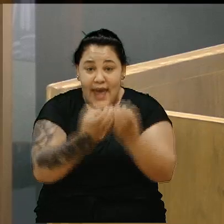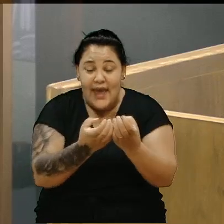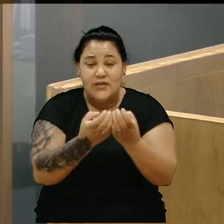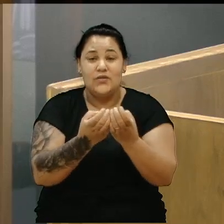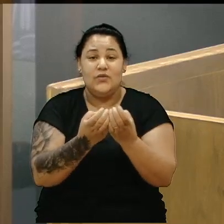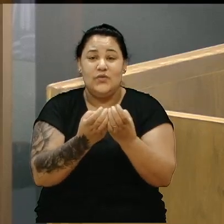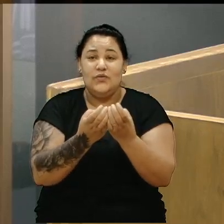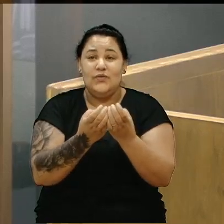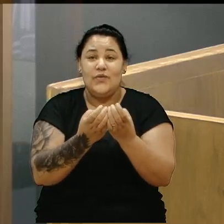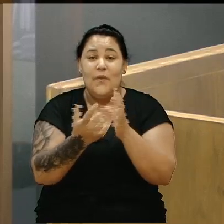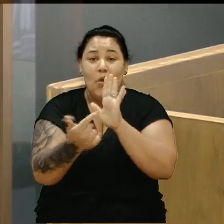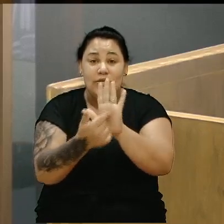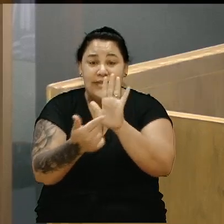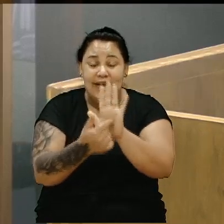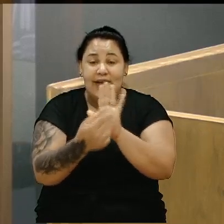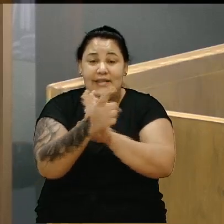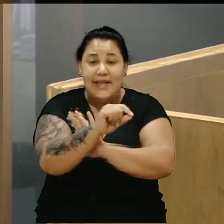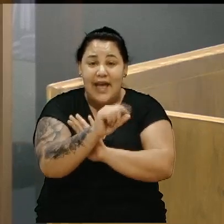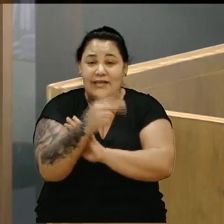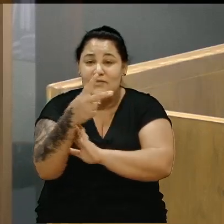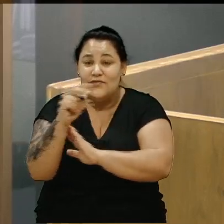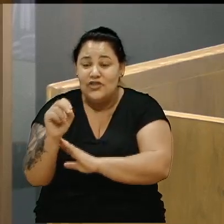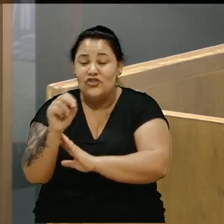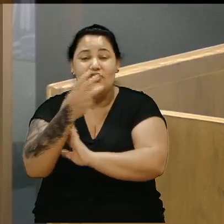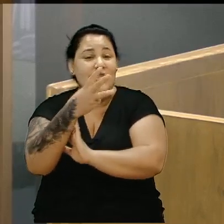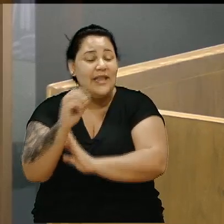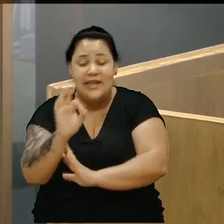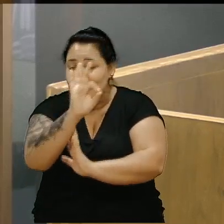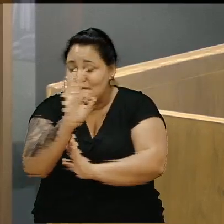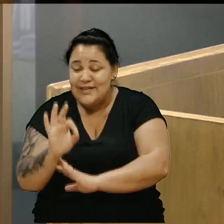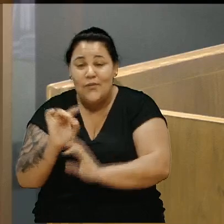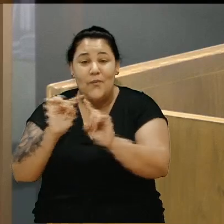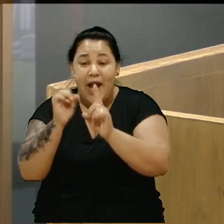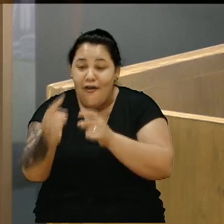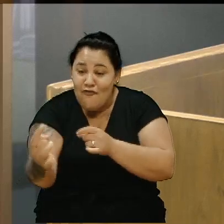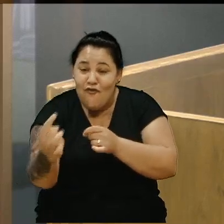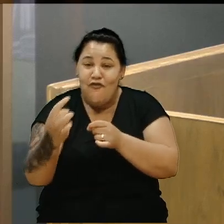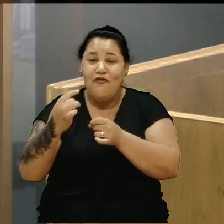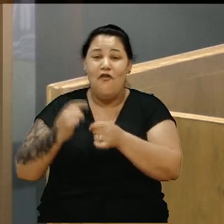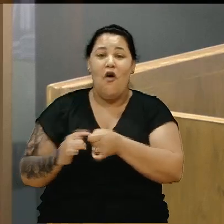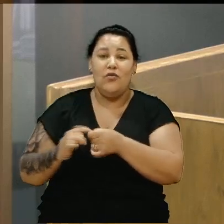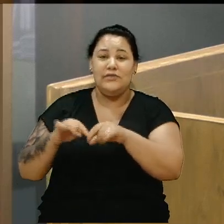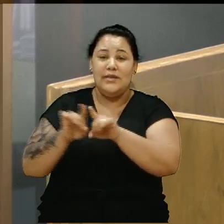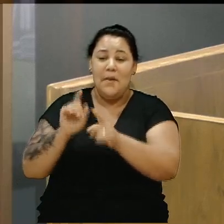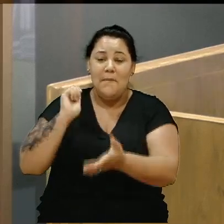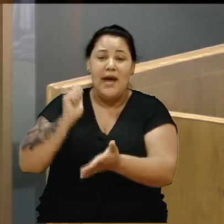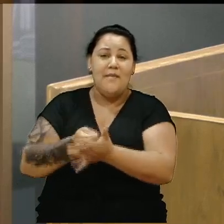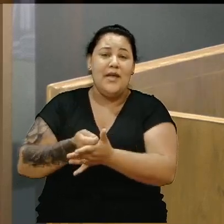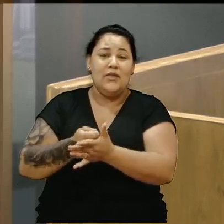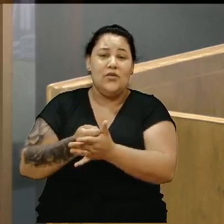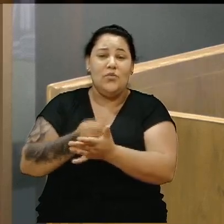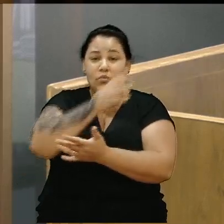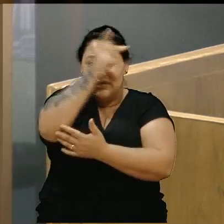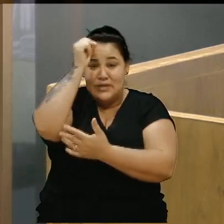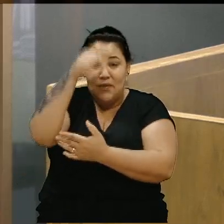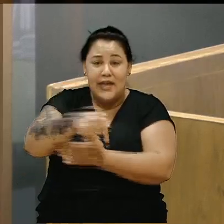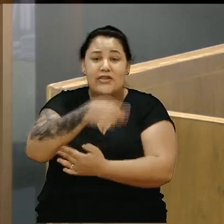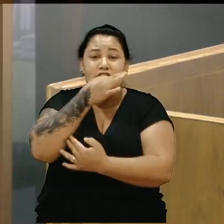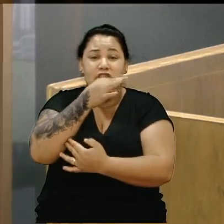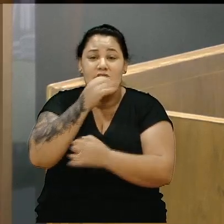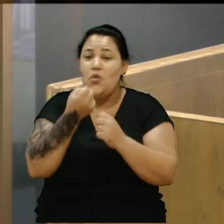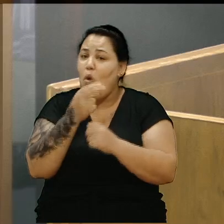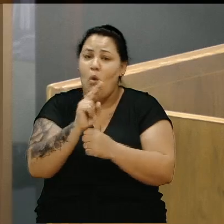20%, 30%, mas que volte isso, através dos critérios definidos, para o município de Caxias ou para todos os